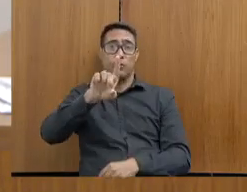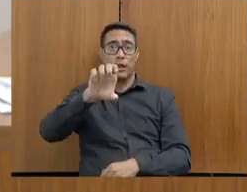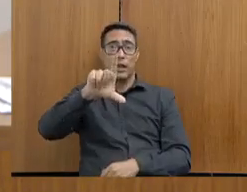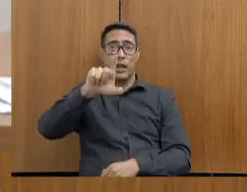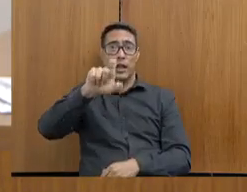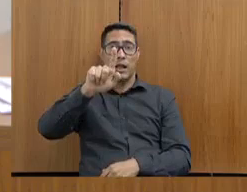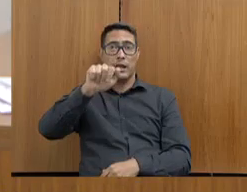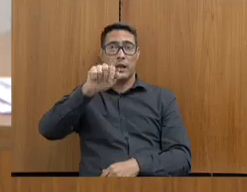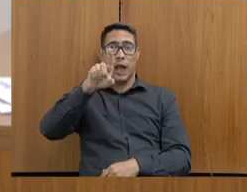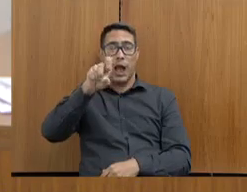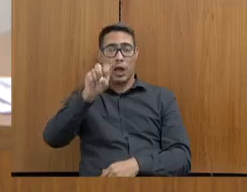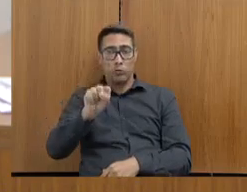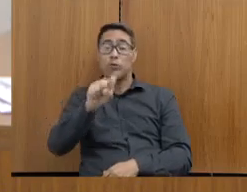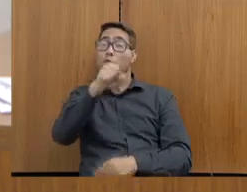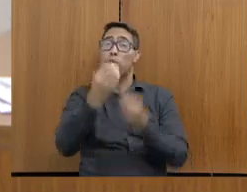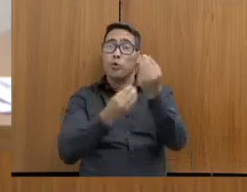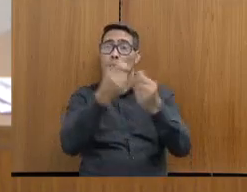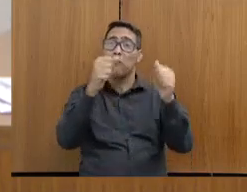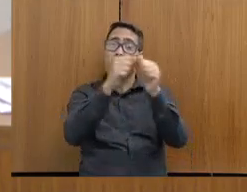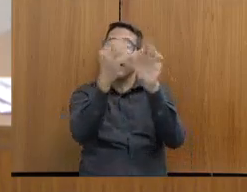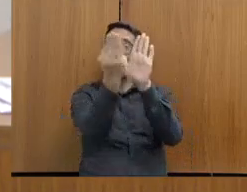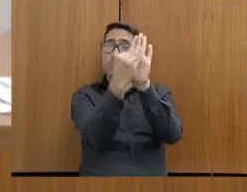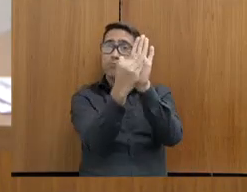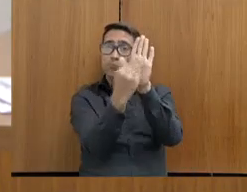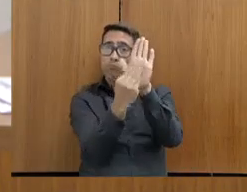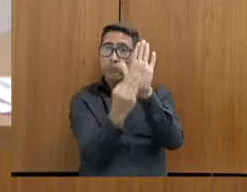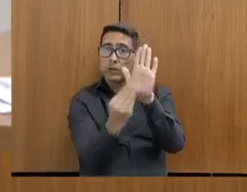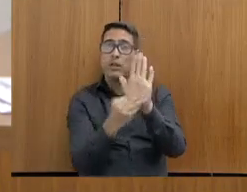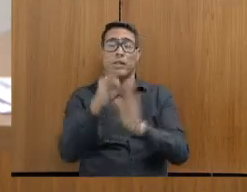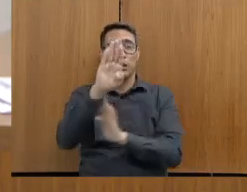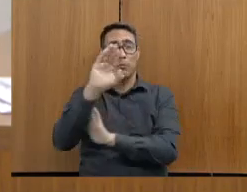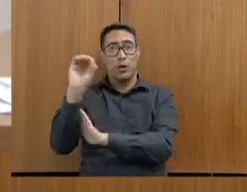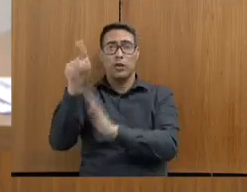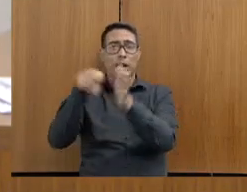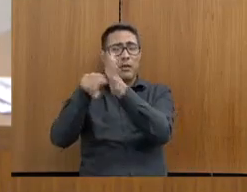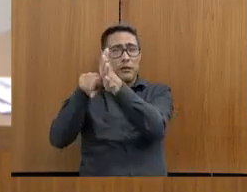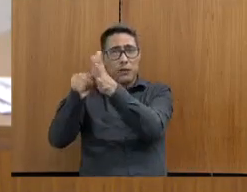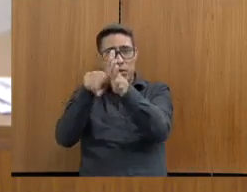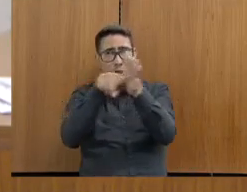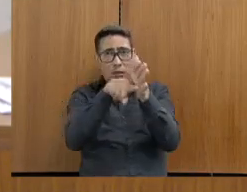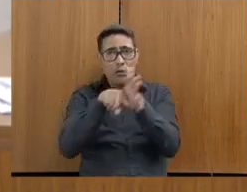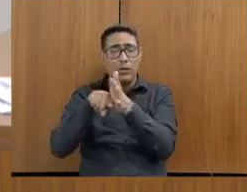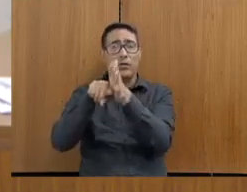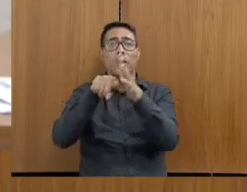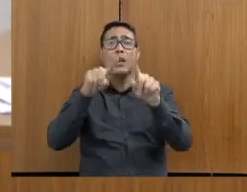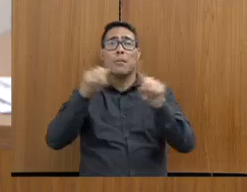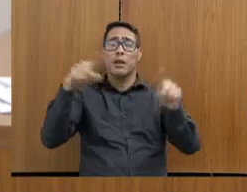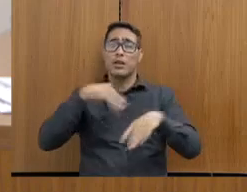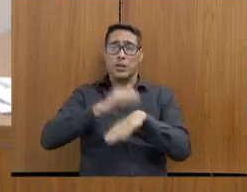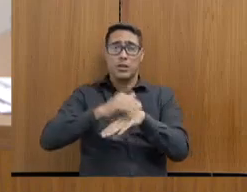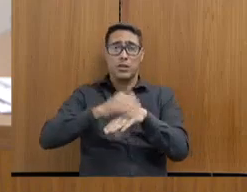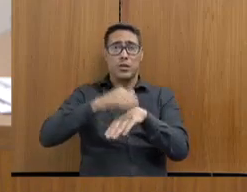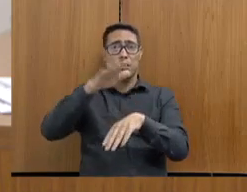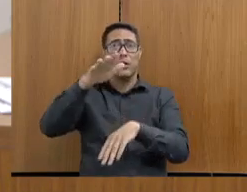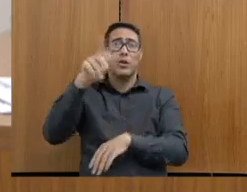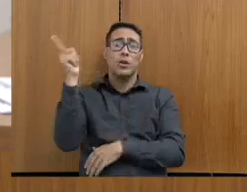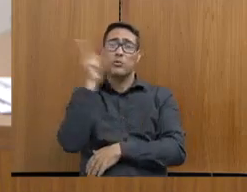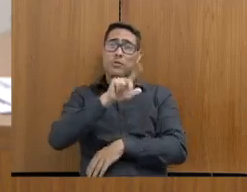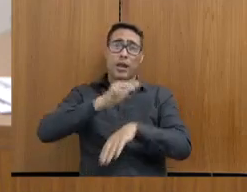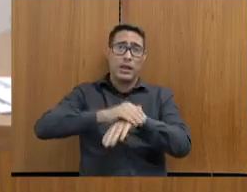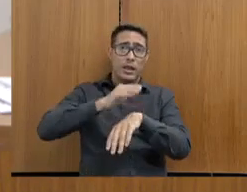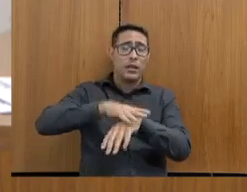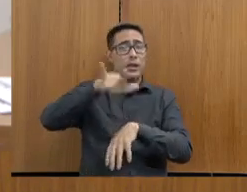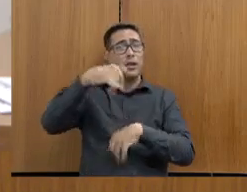preenchimento desses boletim de ocorrência e da enfim das investigações para que a gente tenha informações